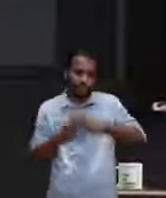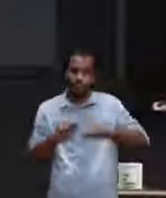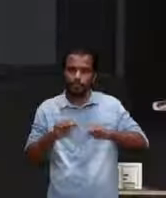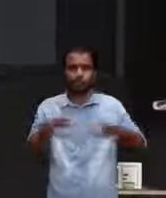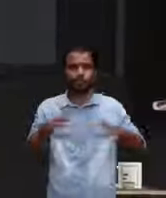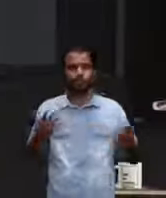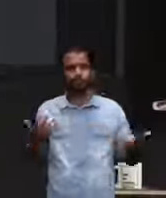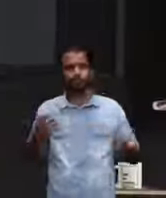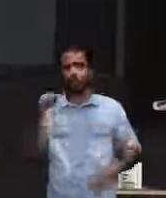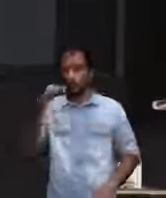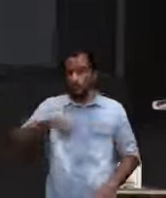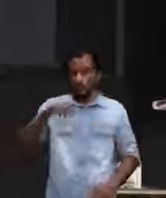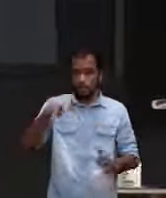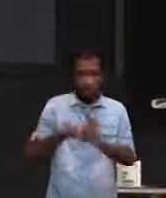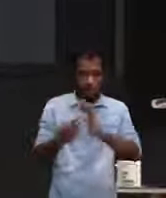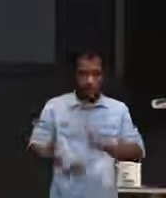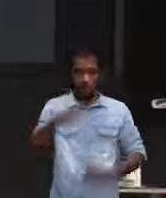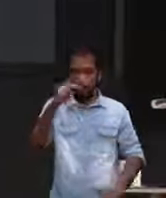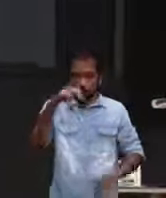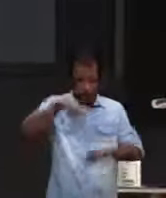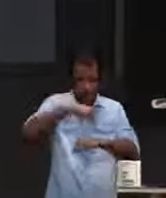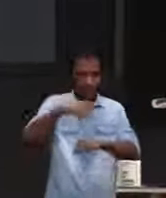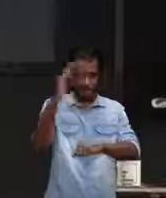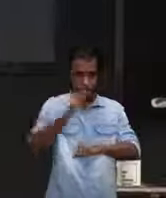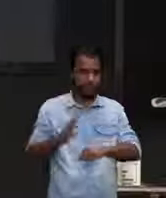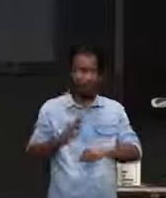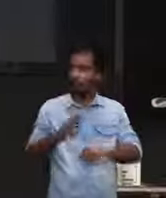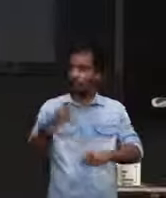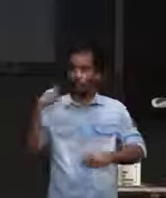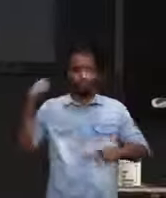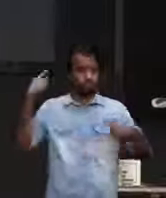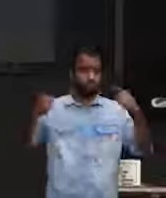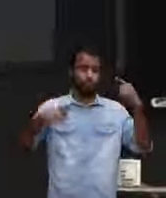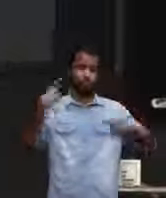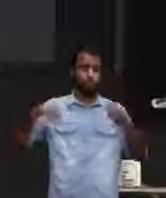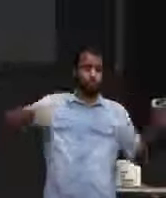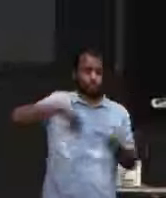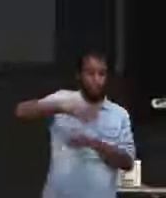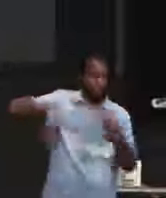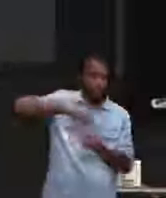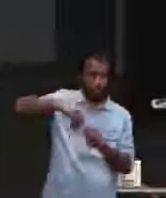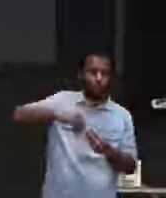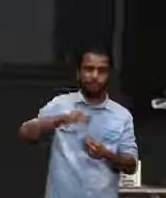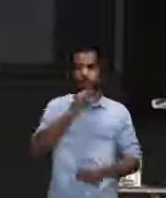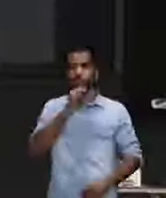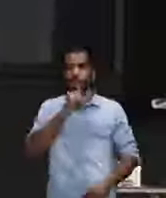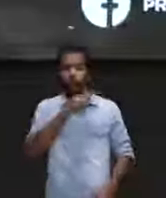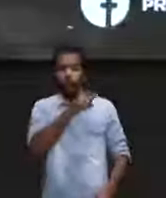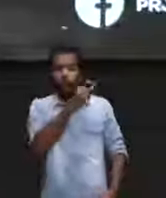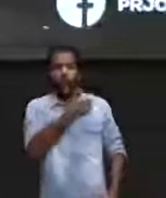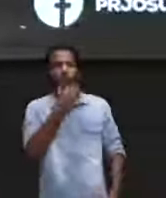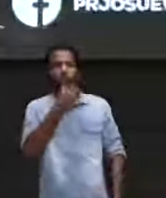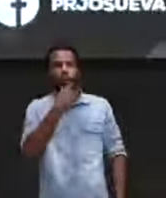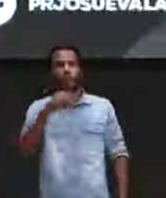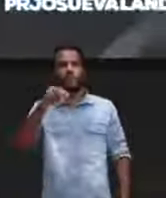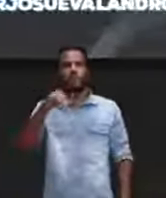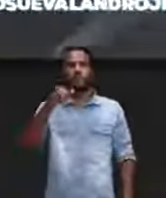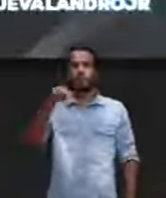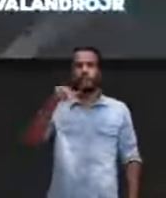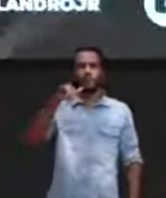eu não estou vendo um país louco Oi hoje é um Ministro do Supremo